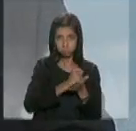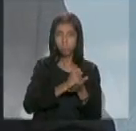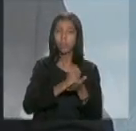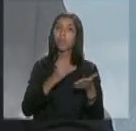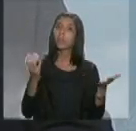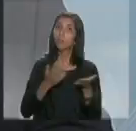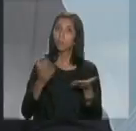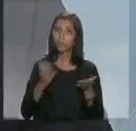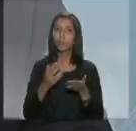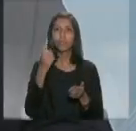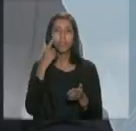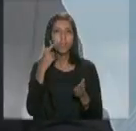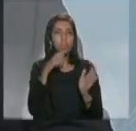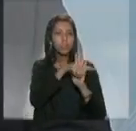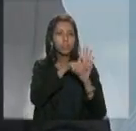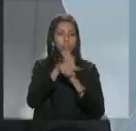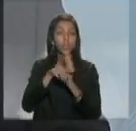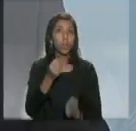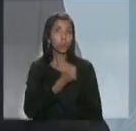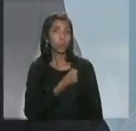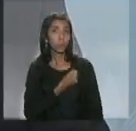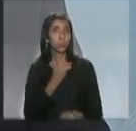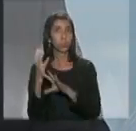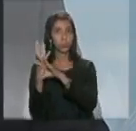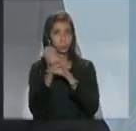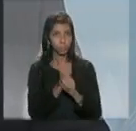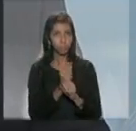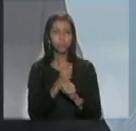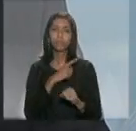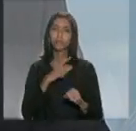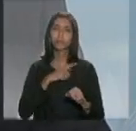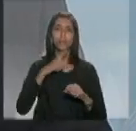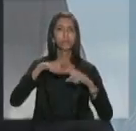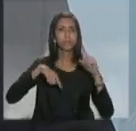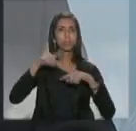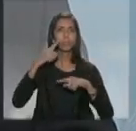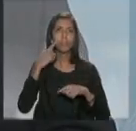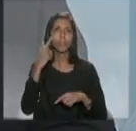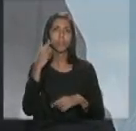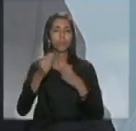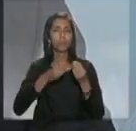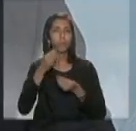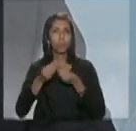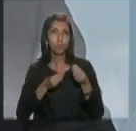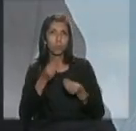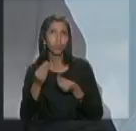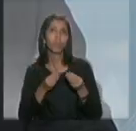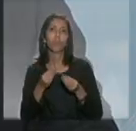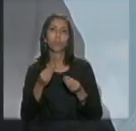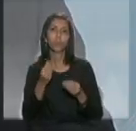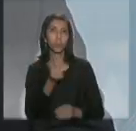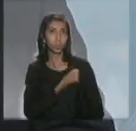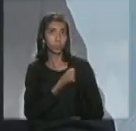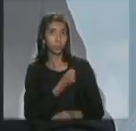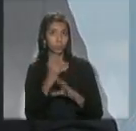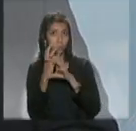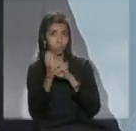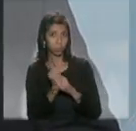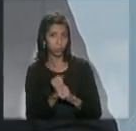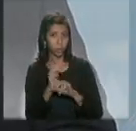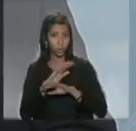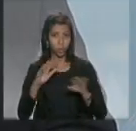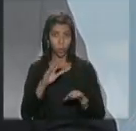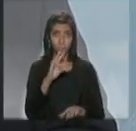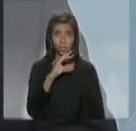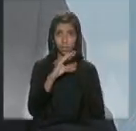contratos, e hoje a gente está saindo para uma auditoria baseada em dados. Com essas ferramentas, hoje a gente pode fazer o cruzamento de um grande volume de dados, não